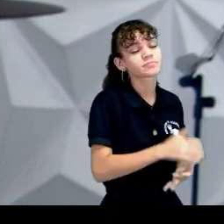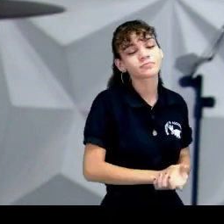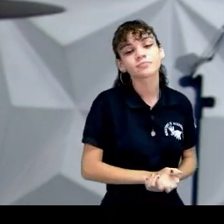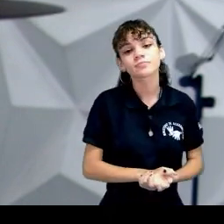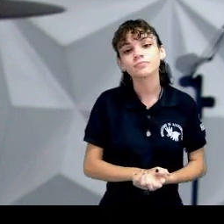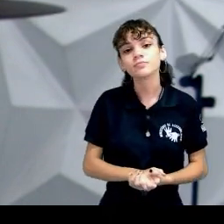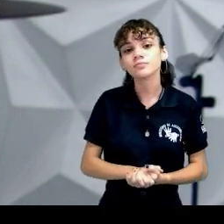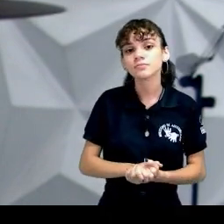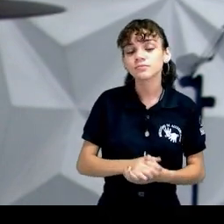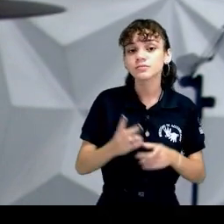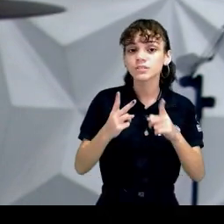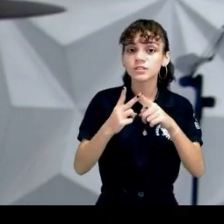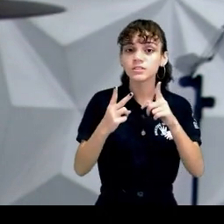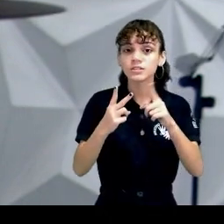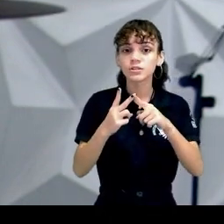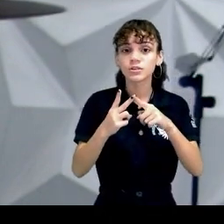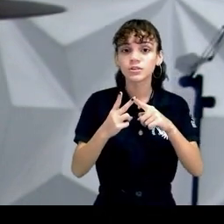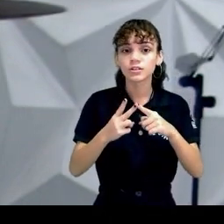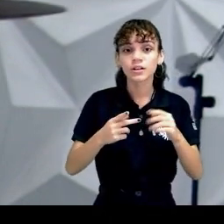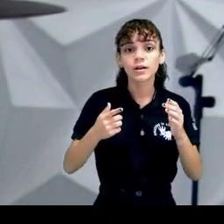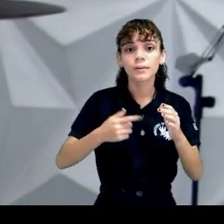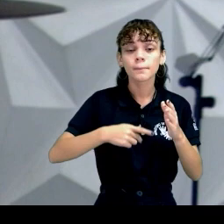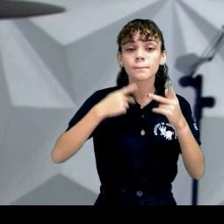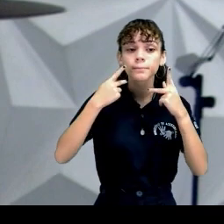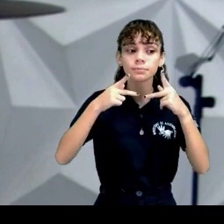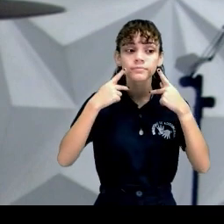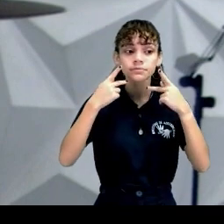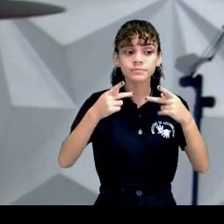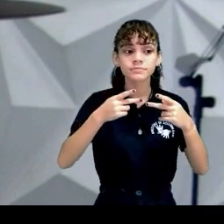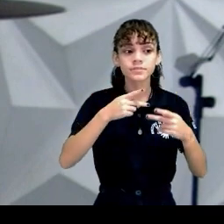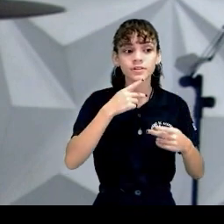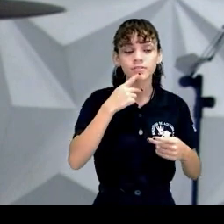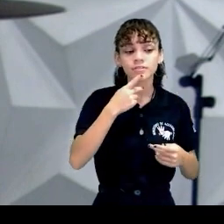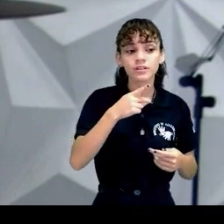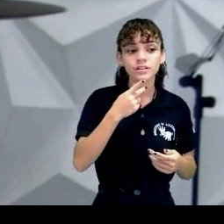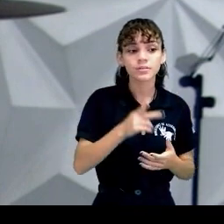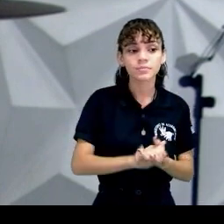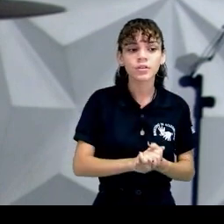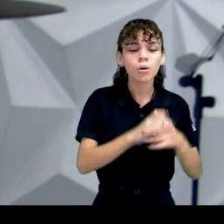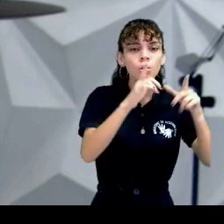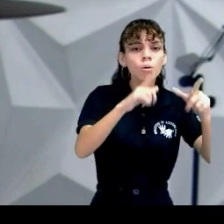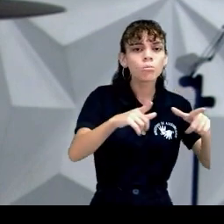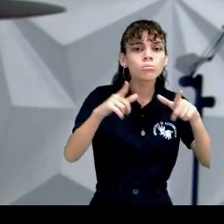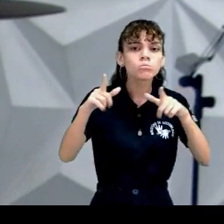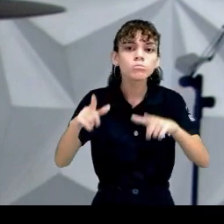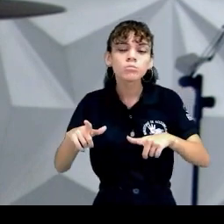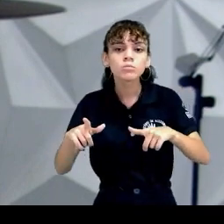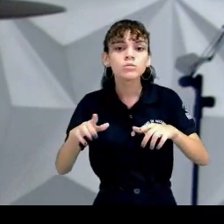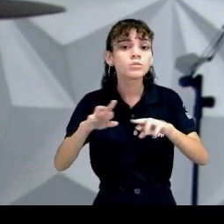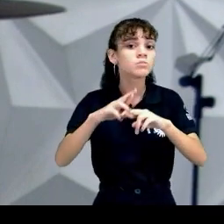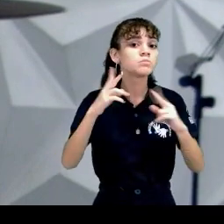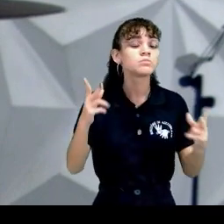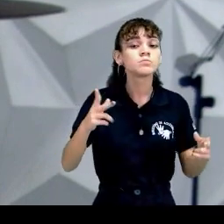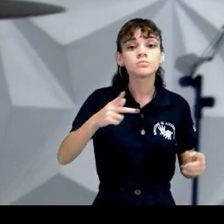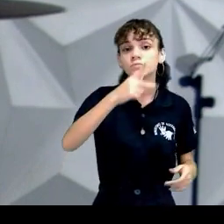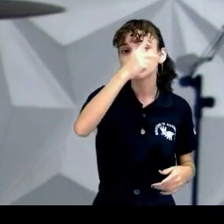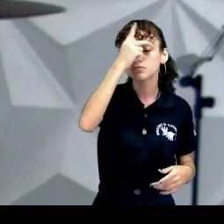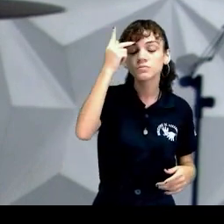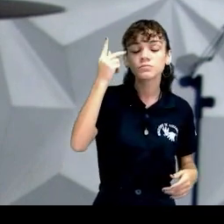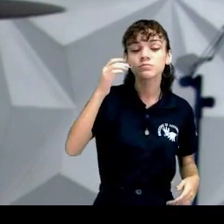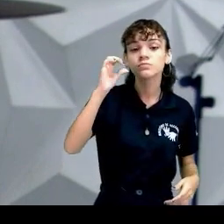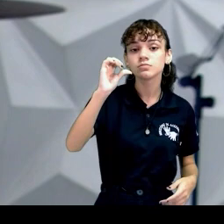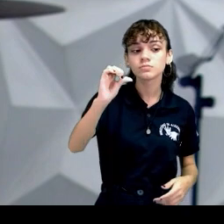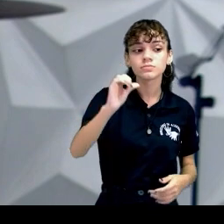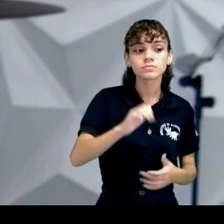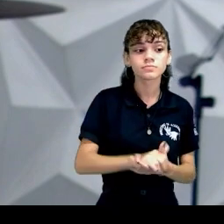os outros 9? Esta noite é uma noite de ceia, e eu não sei se você já parou para pensar sobre isso, mas a ceia, como